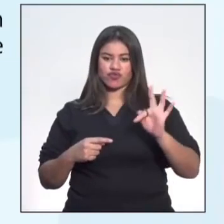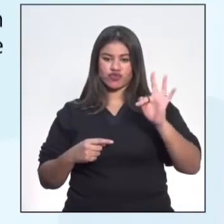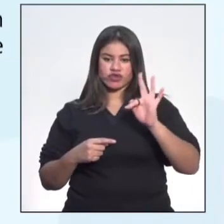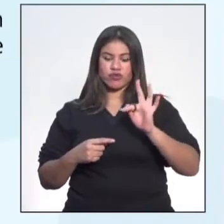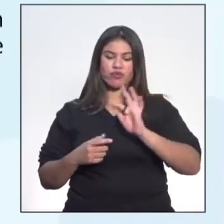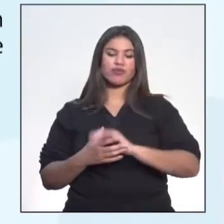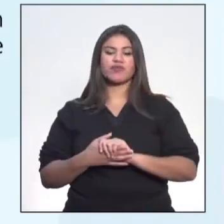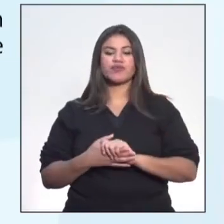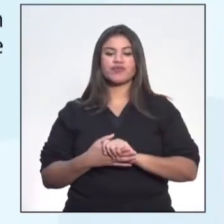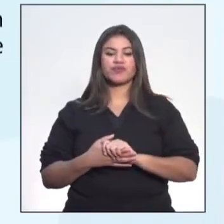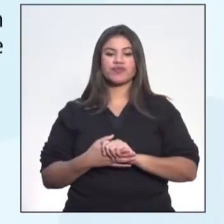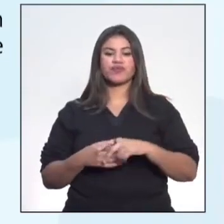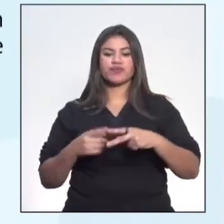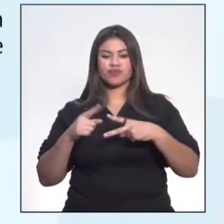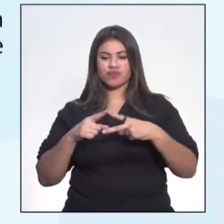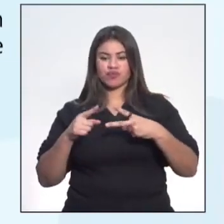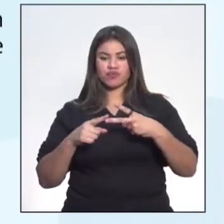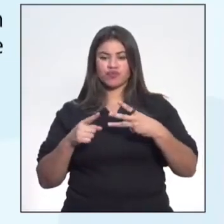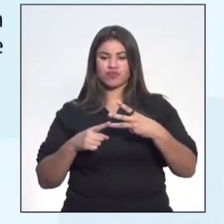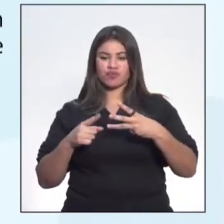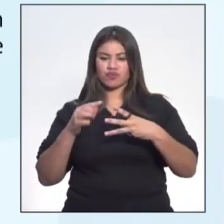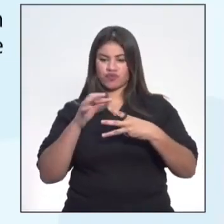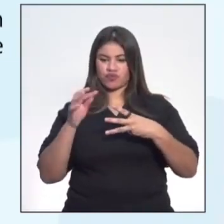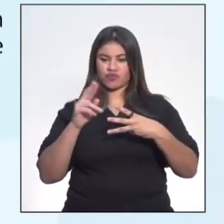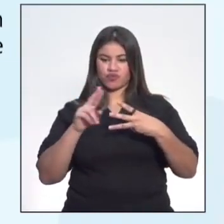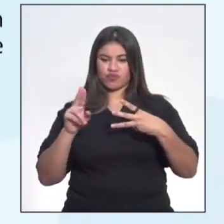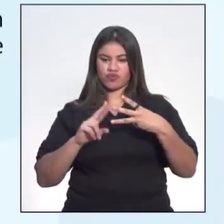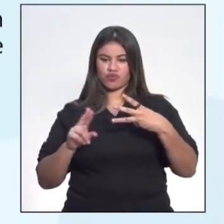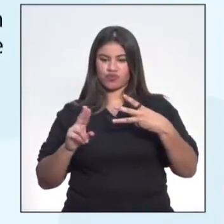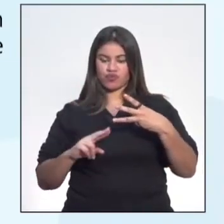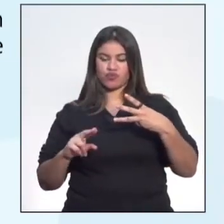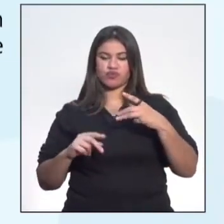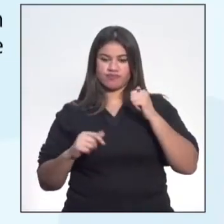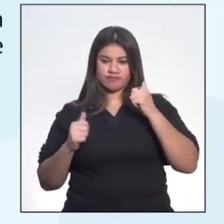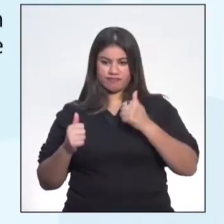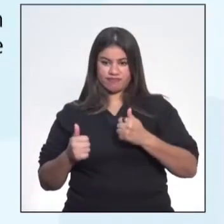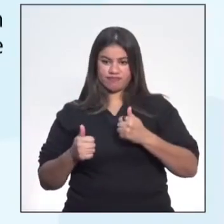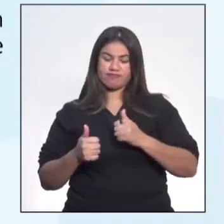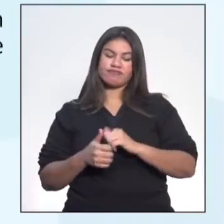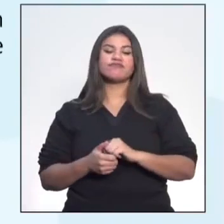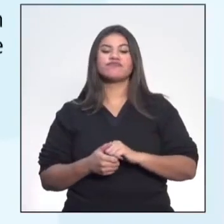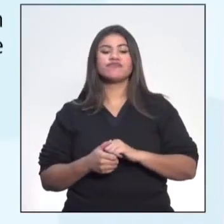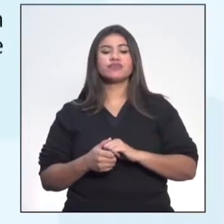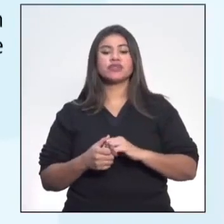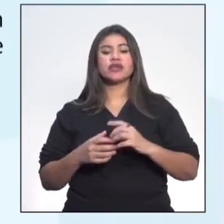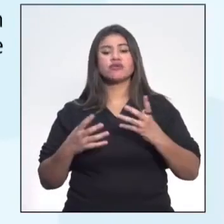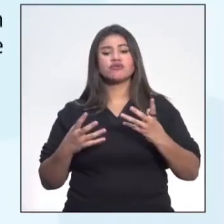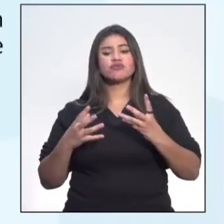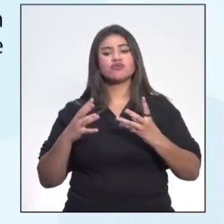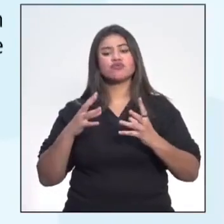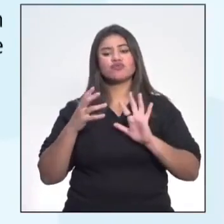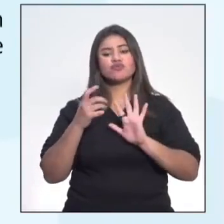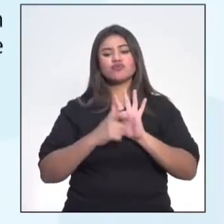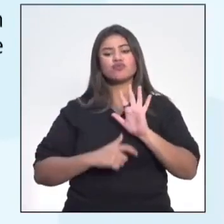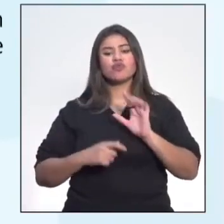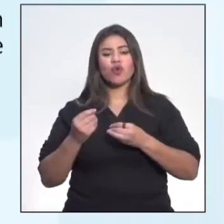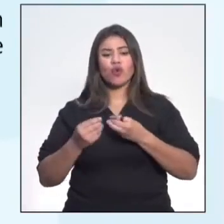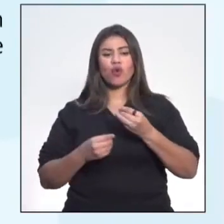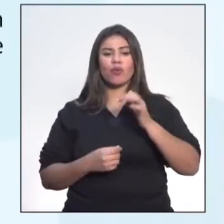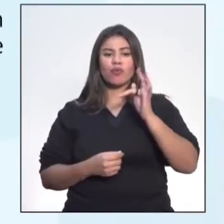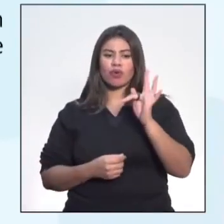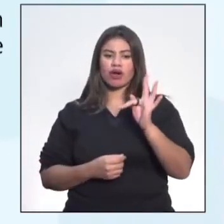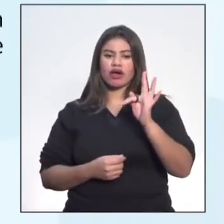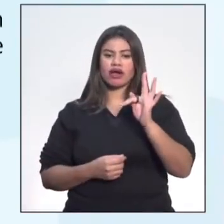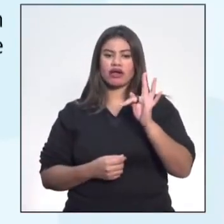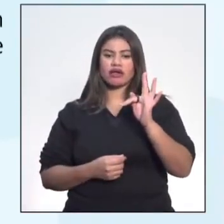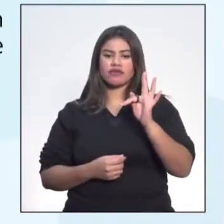grau, só segundo grau, ou quadrática. Tudo bem? Qual é o formato dessa função? F de x, lembra